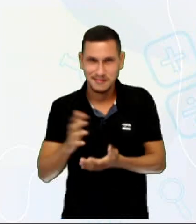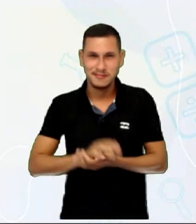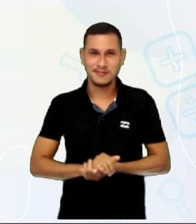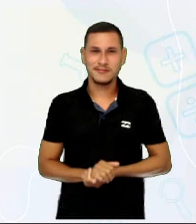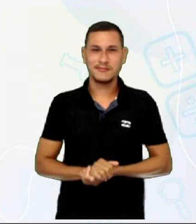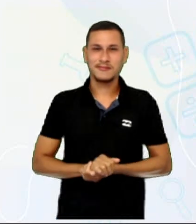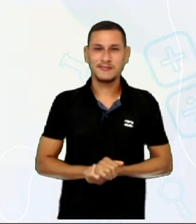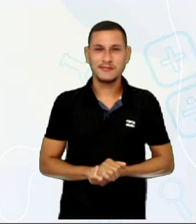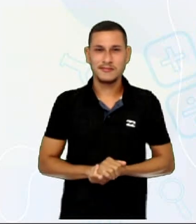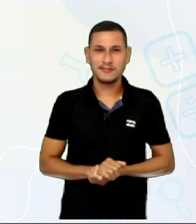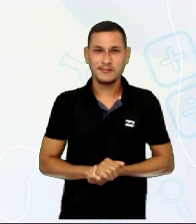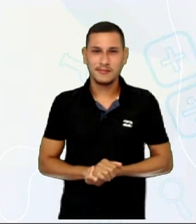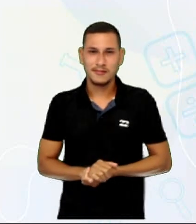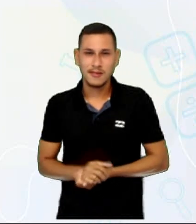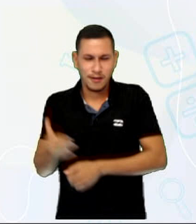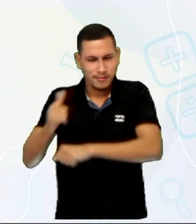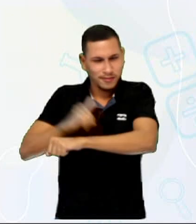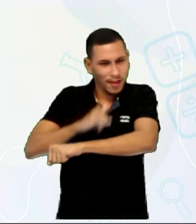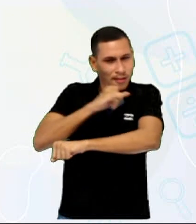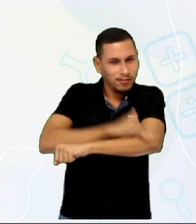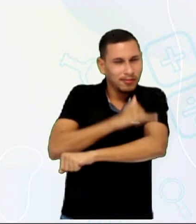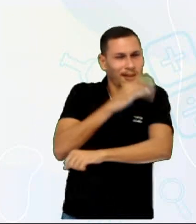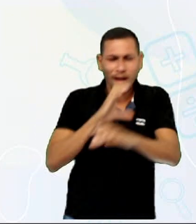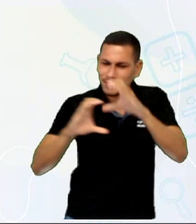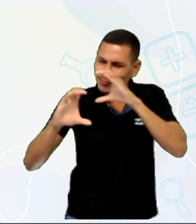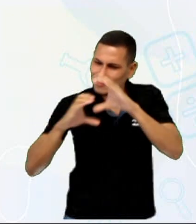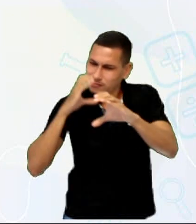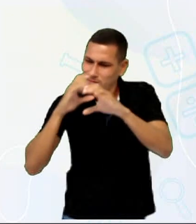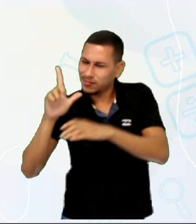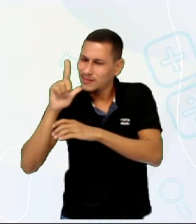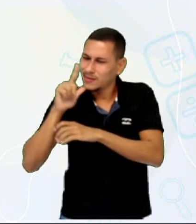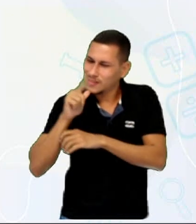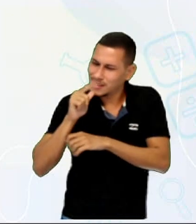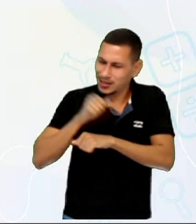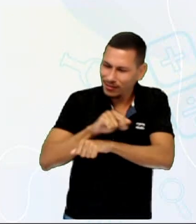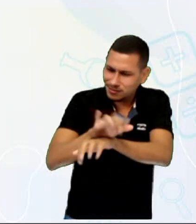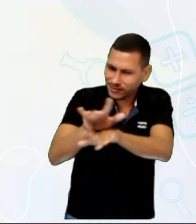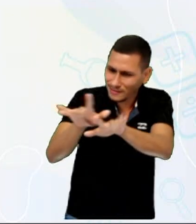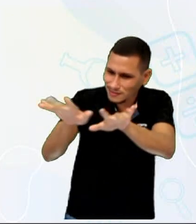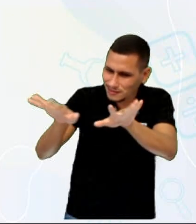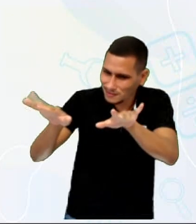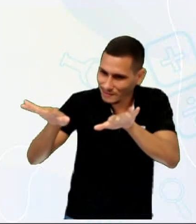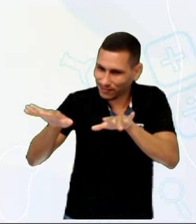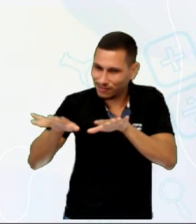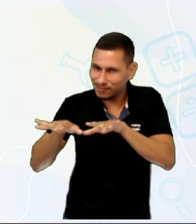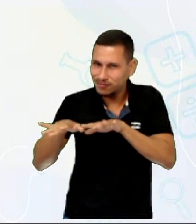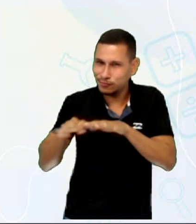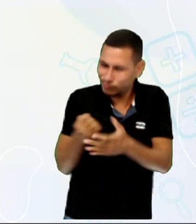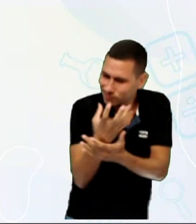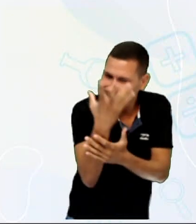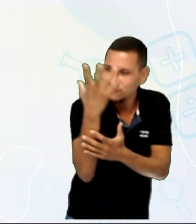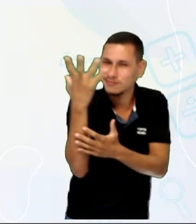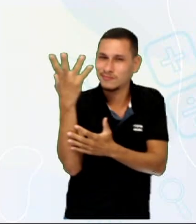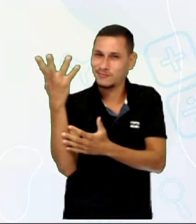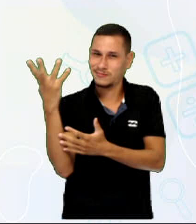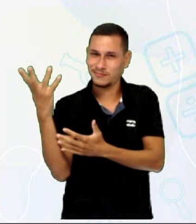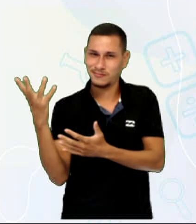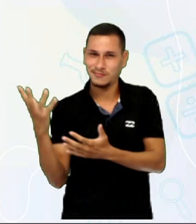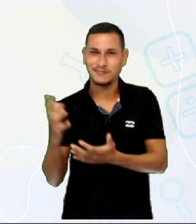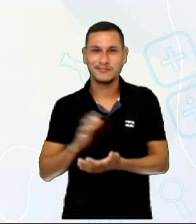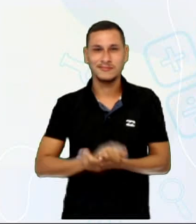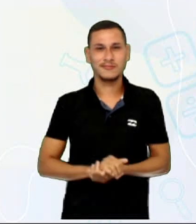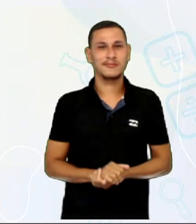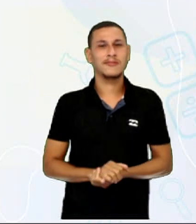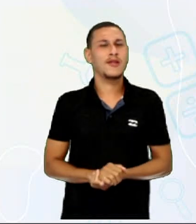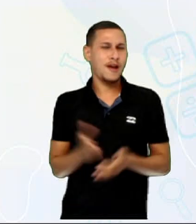10 pés. É assim que o sapo canta na lagoa, sua toada improvisada em 10 pés. E